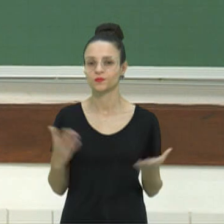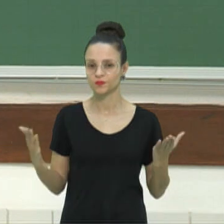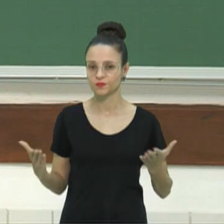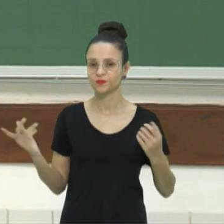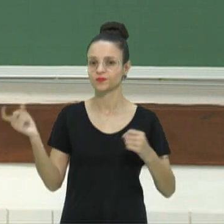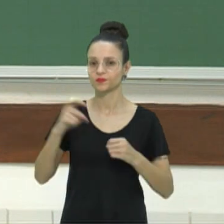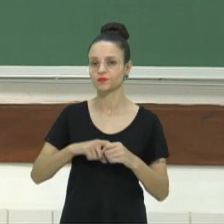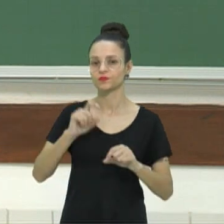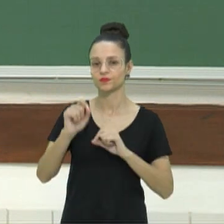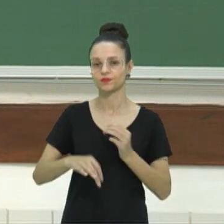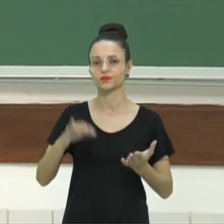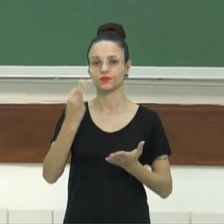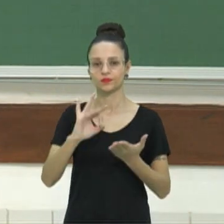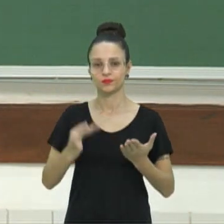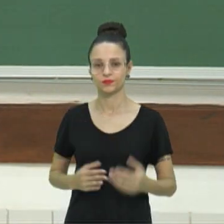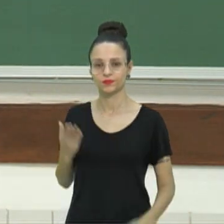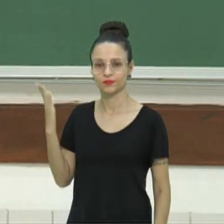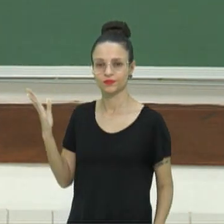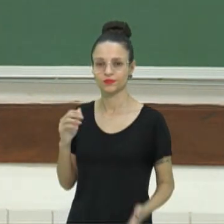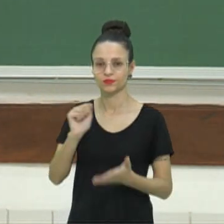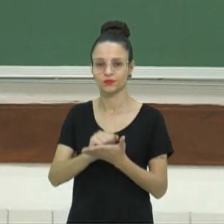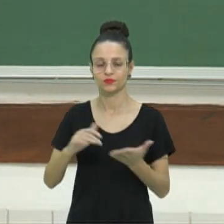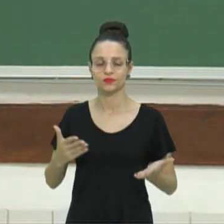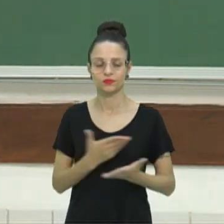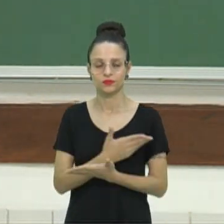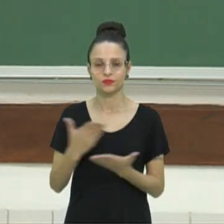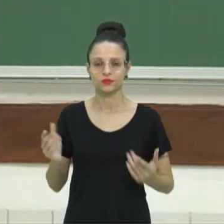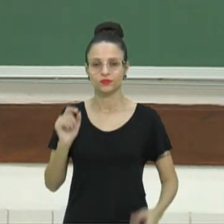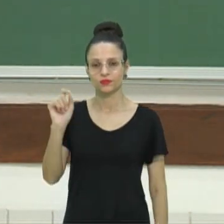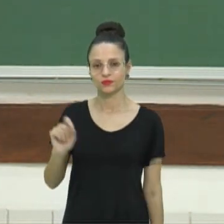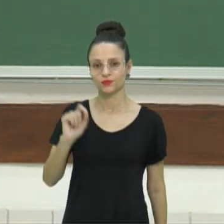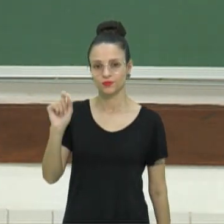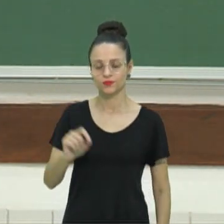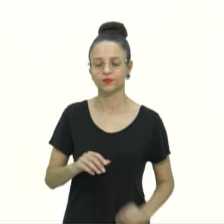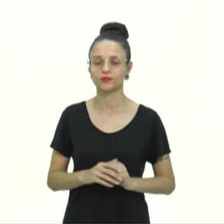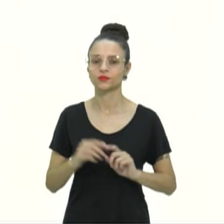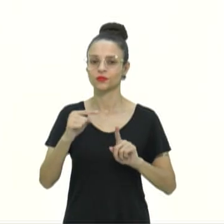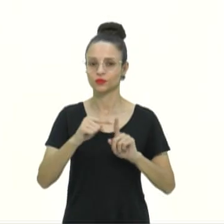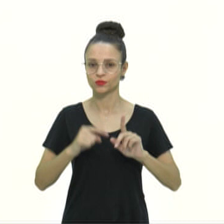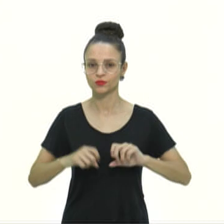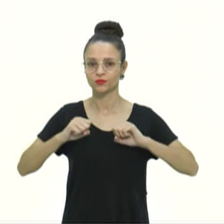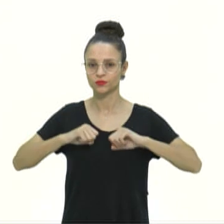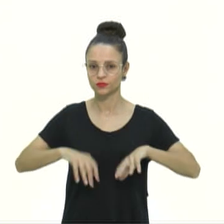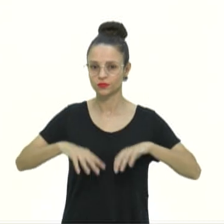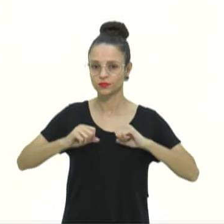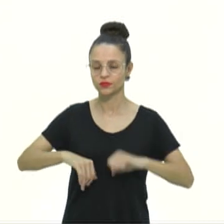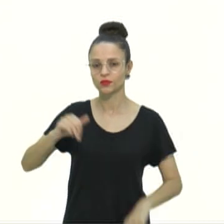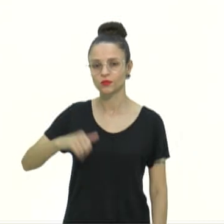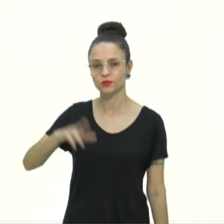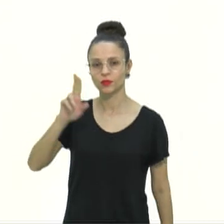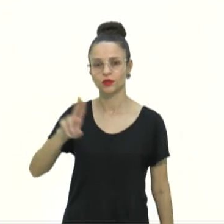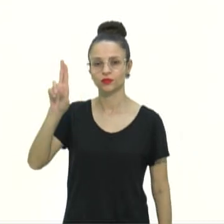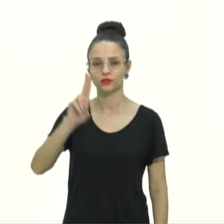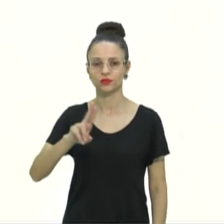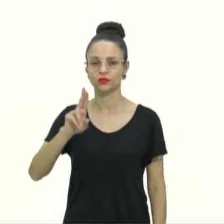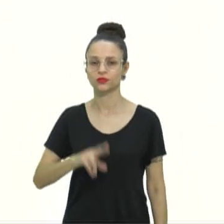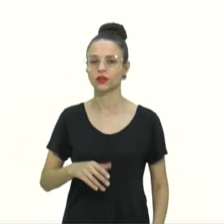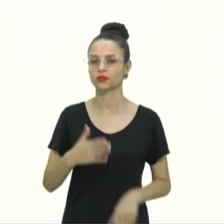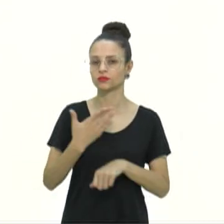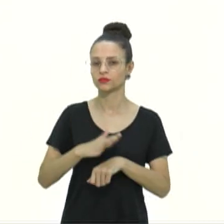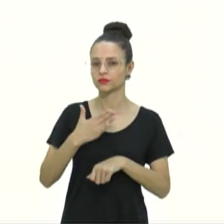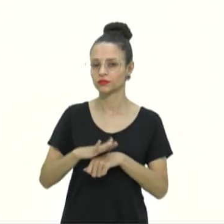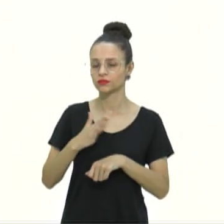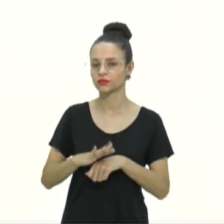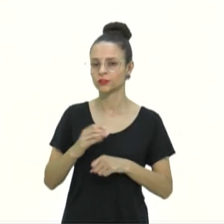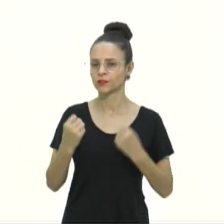Retornamos então, pessoal, com a correção do quiz que tinha ficado aqui para vocês, que era o quê? O tipo de respiração mais comum nos treinos de força. Então, nos treinos de